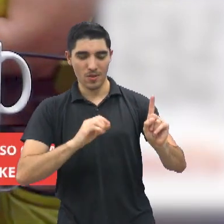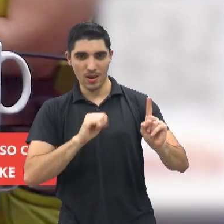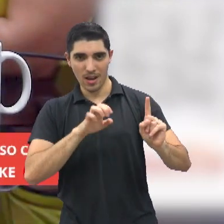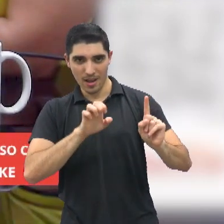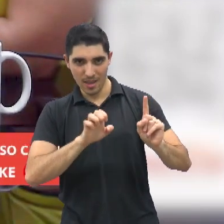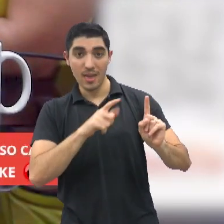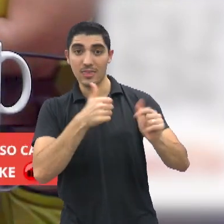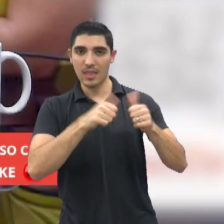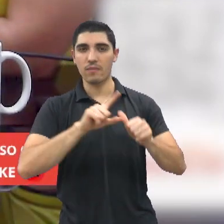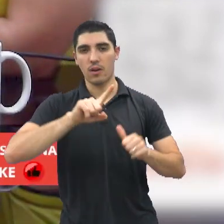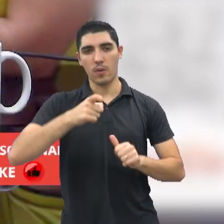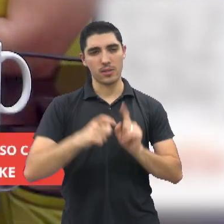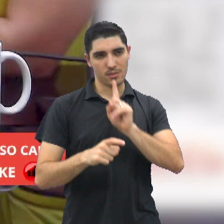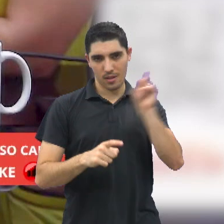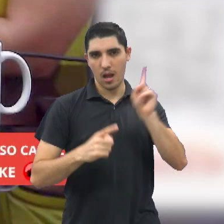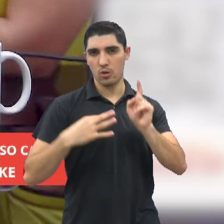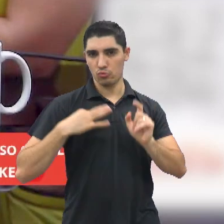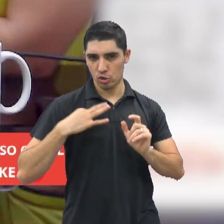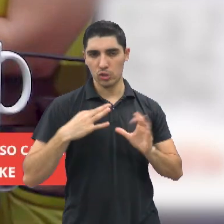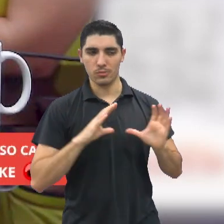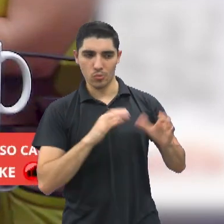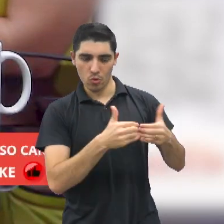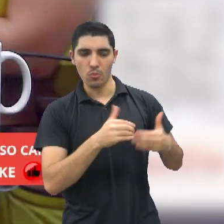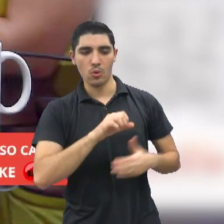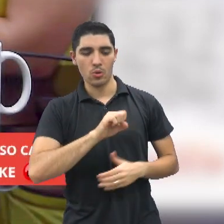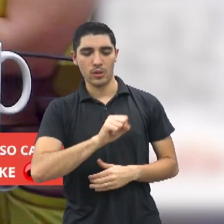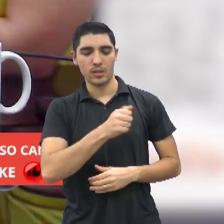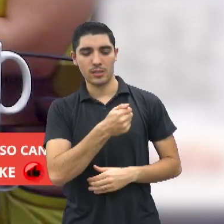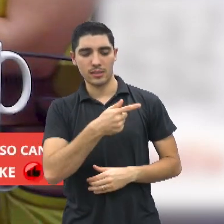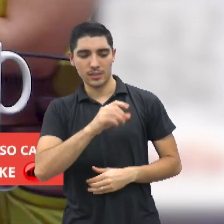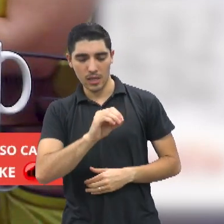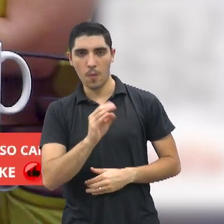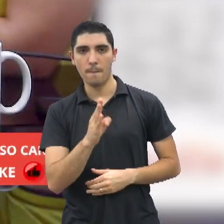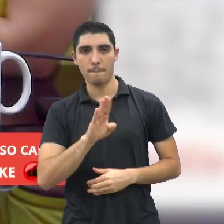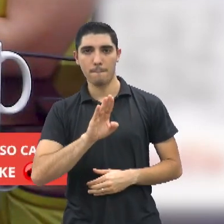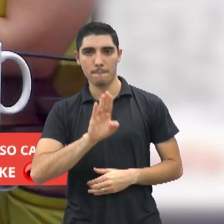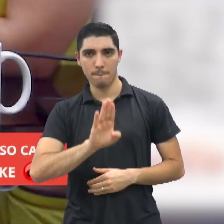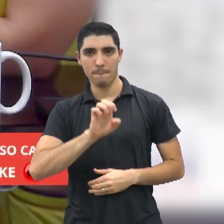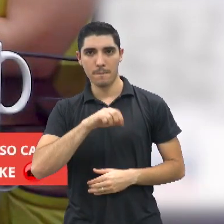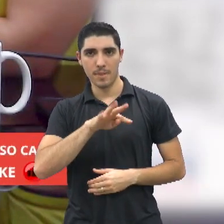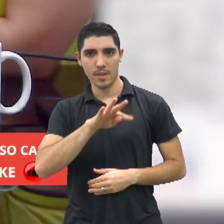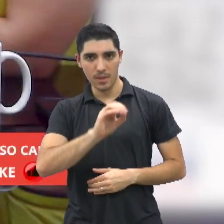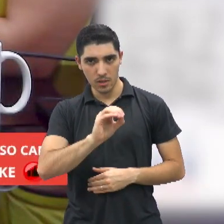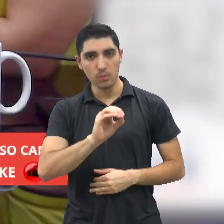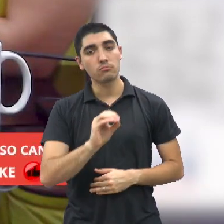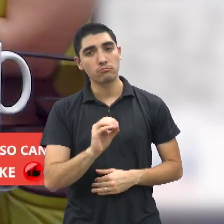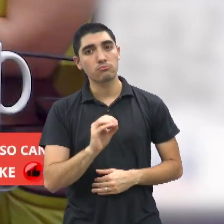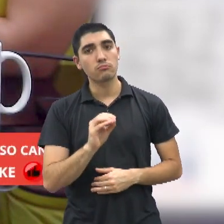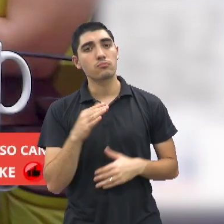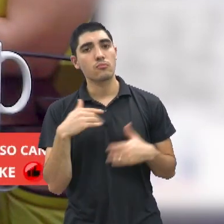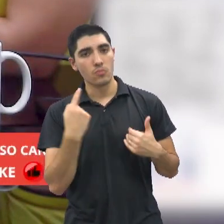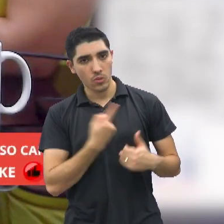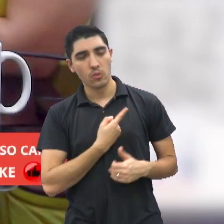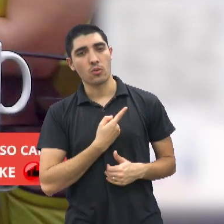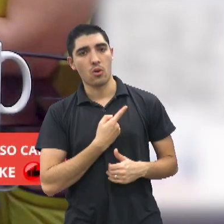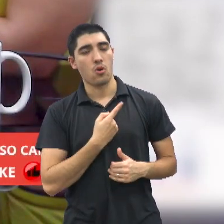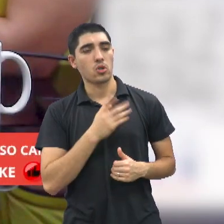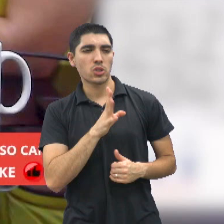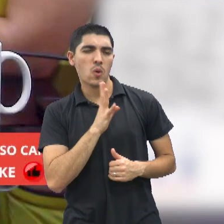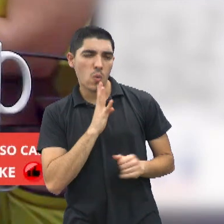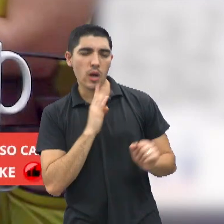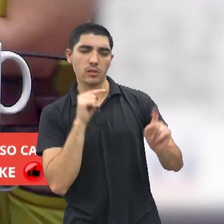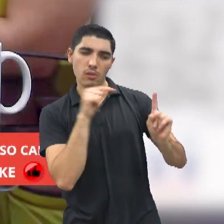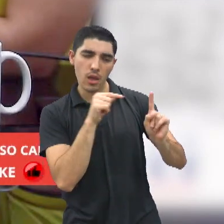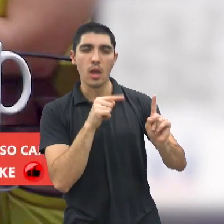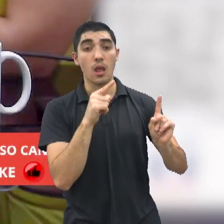né fazendo um trabalho muito bacana lá junto com todos da comissão mas a gente já conhecia e assim que terminou lá a gente